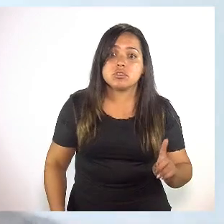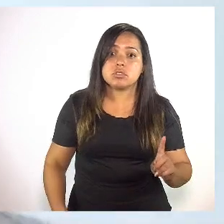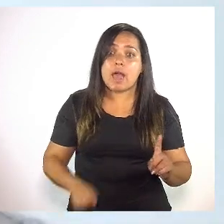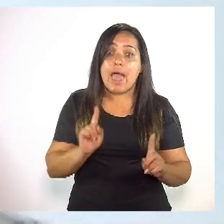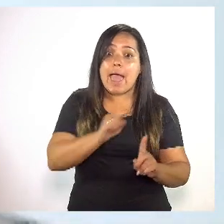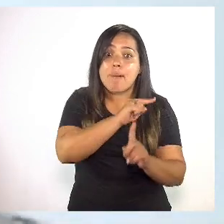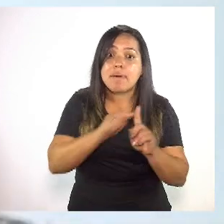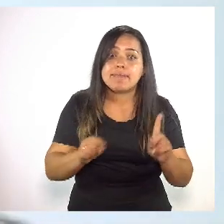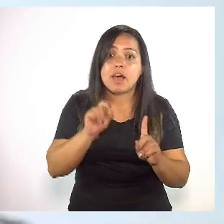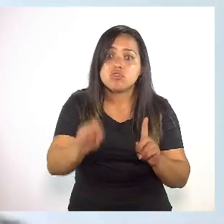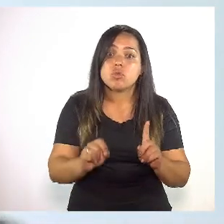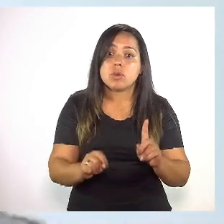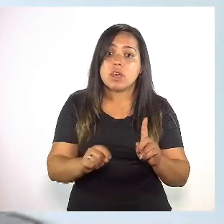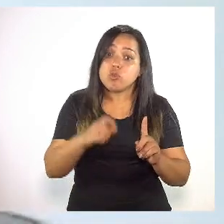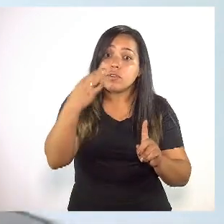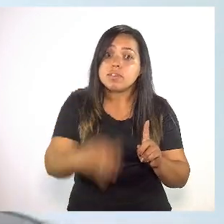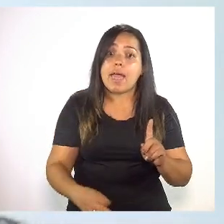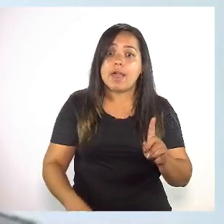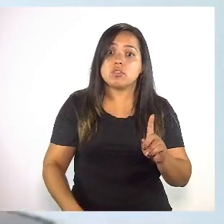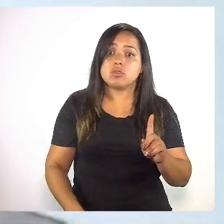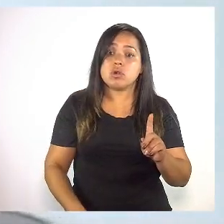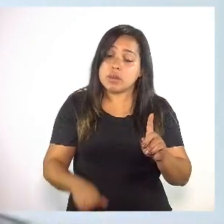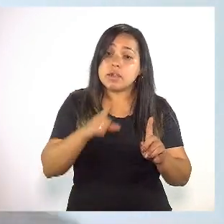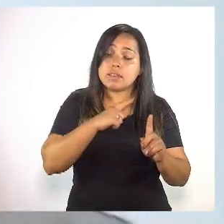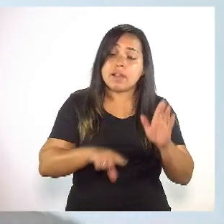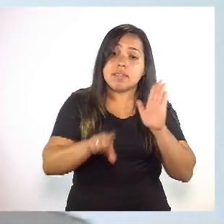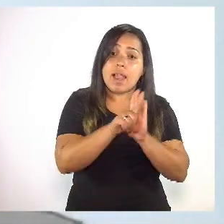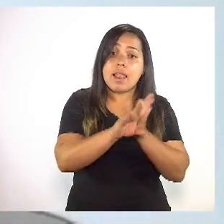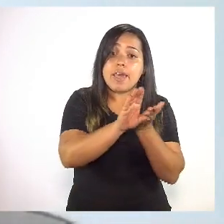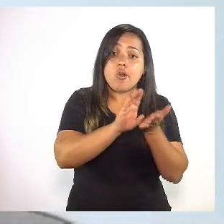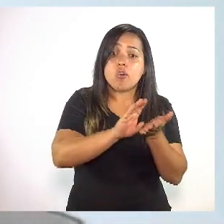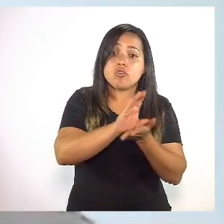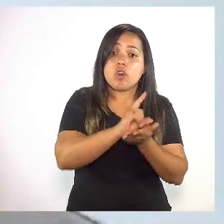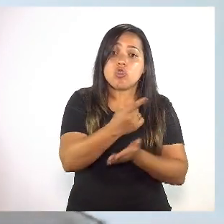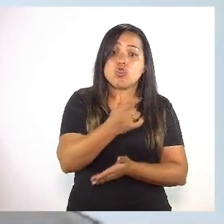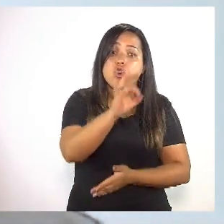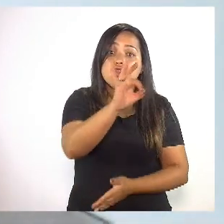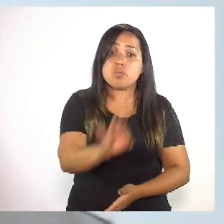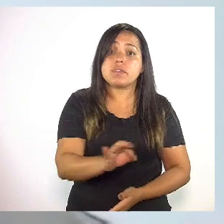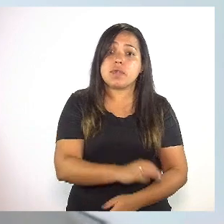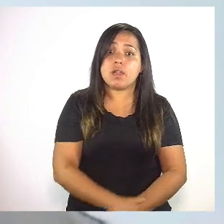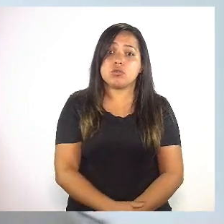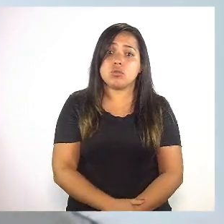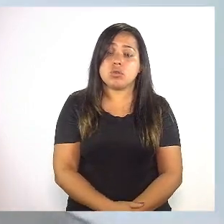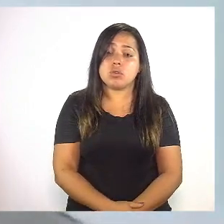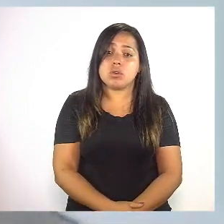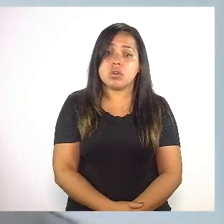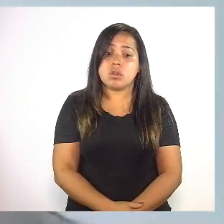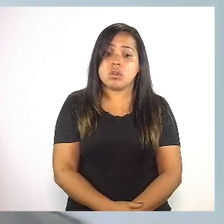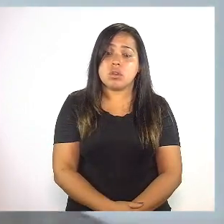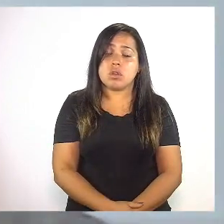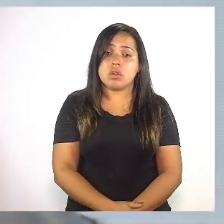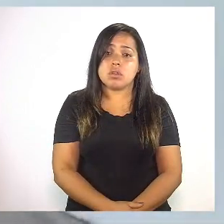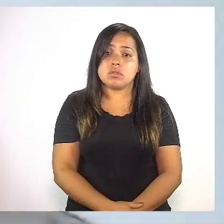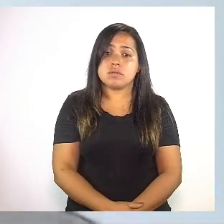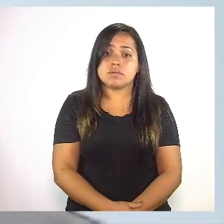é a metade do fixado no texto constitucional. Dos 2% das receitas, da receita tributária do